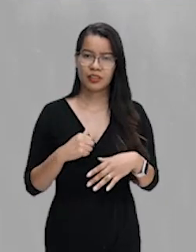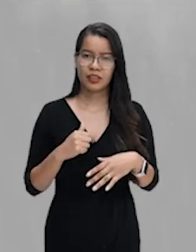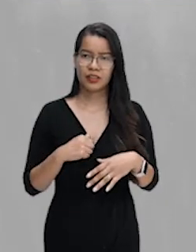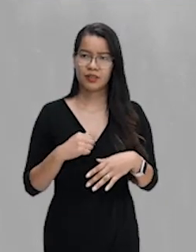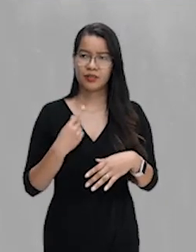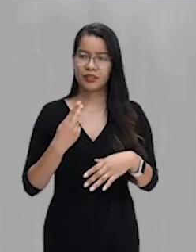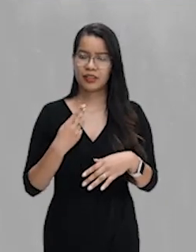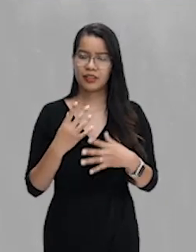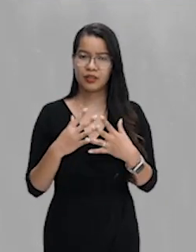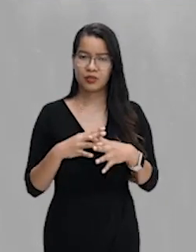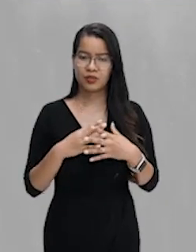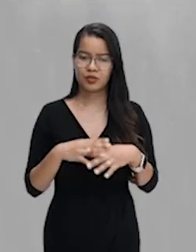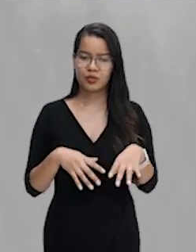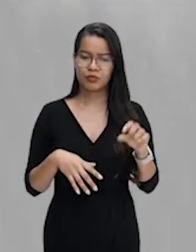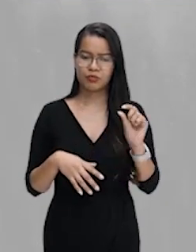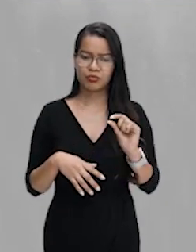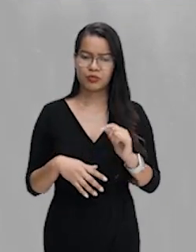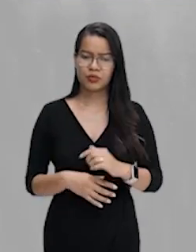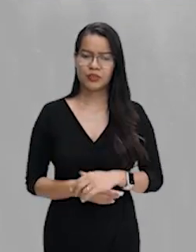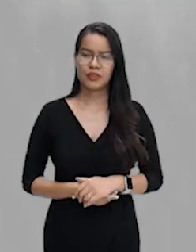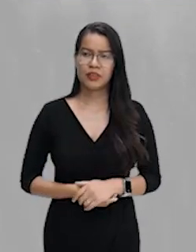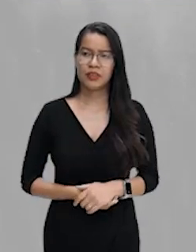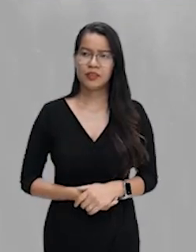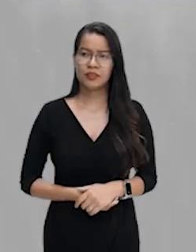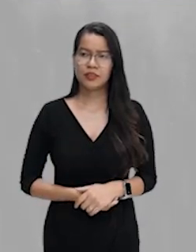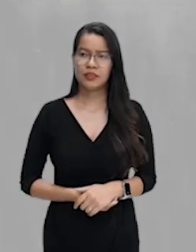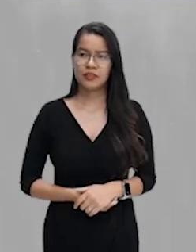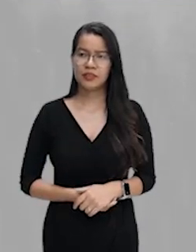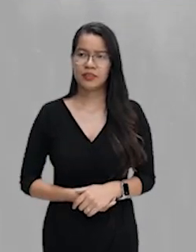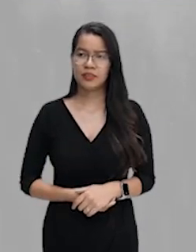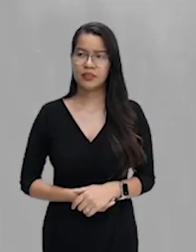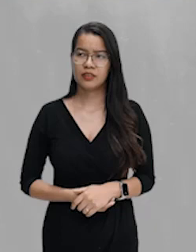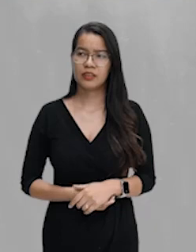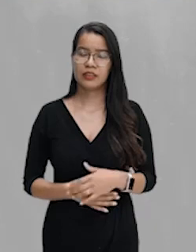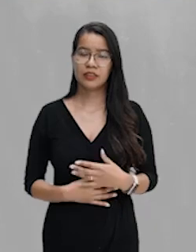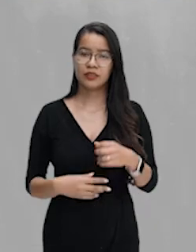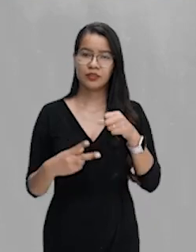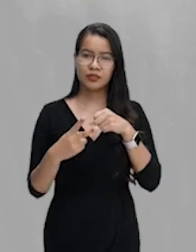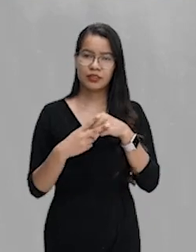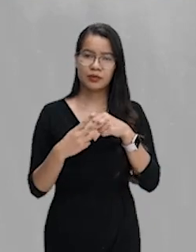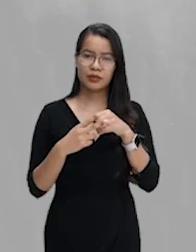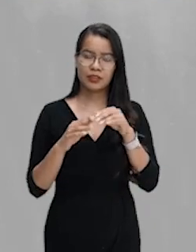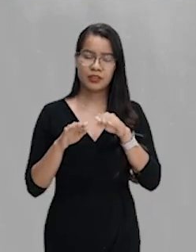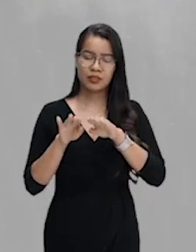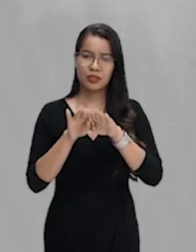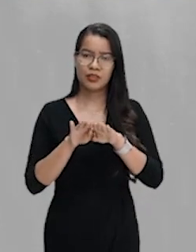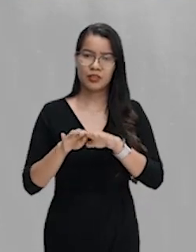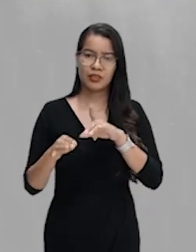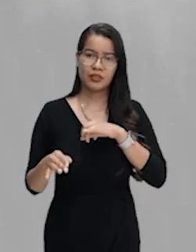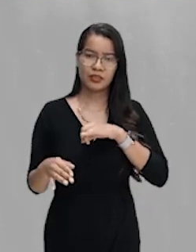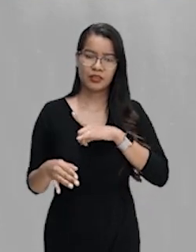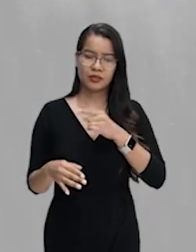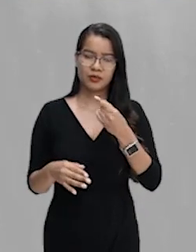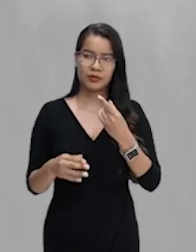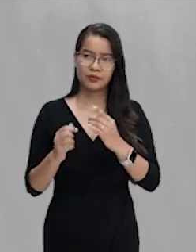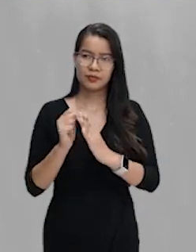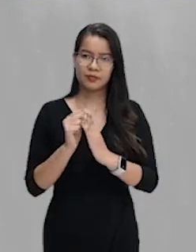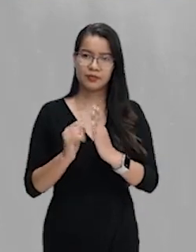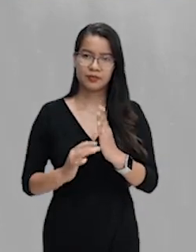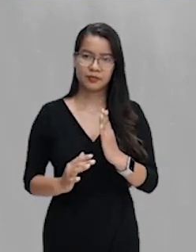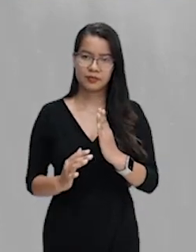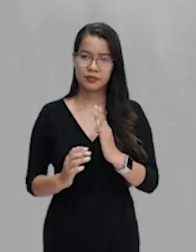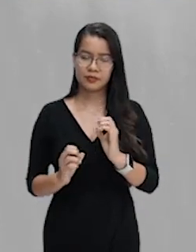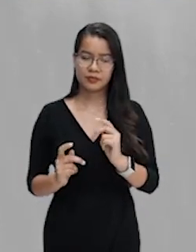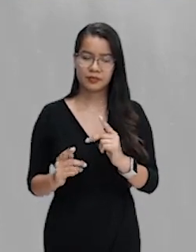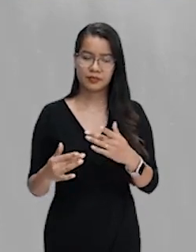aquela confundida, certo? Vamos aqui. Verbos regulares. Aqui eu tenho alguns exercícios, tá,